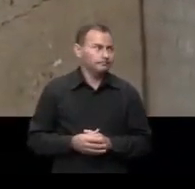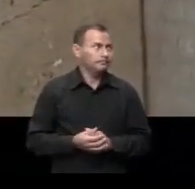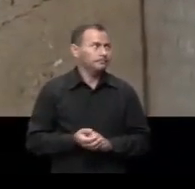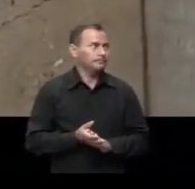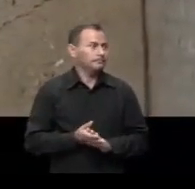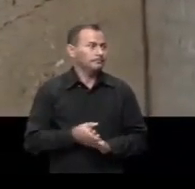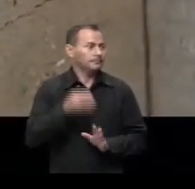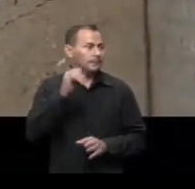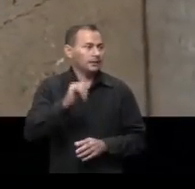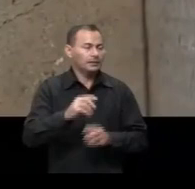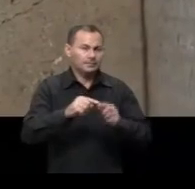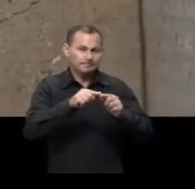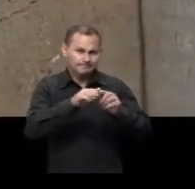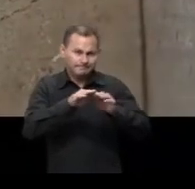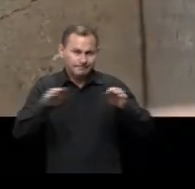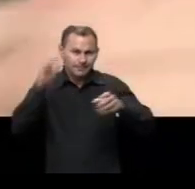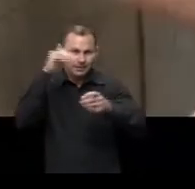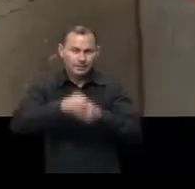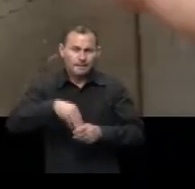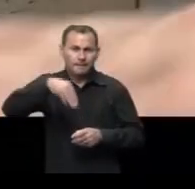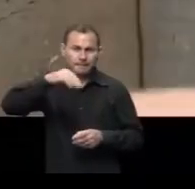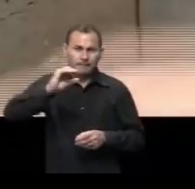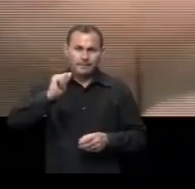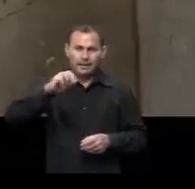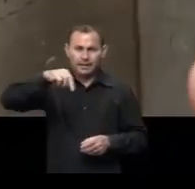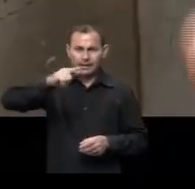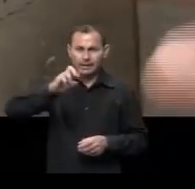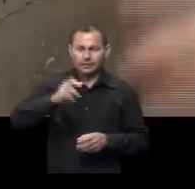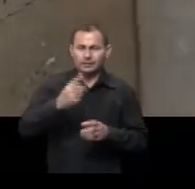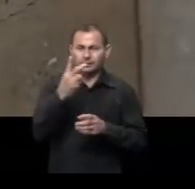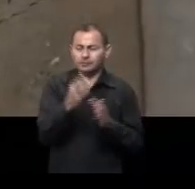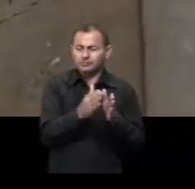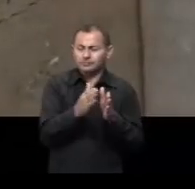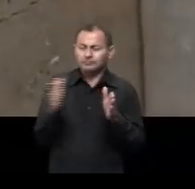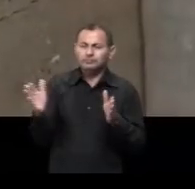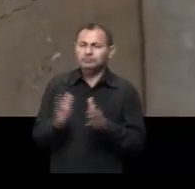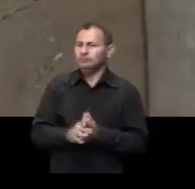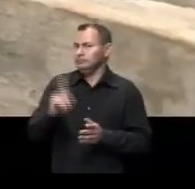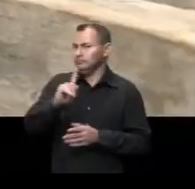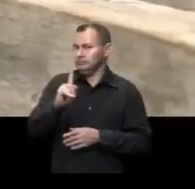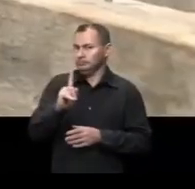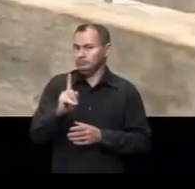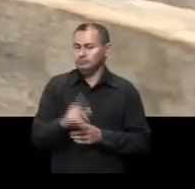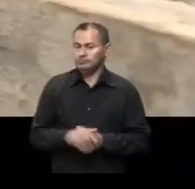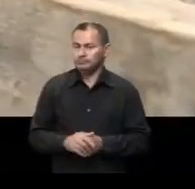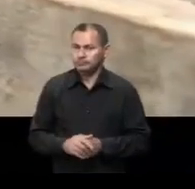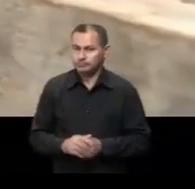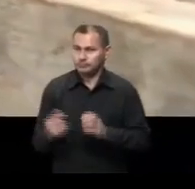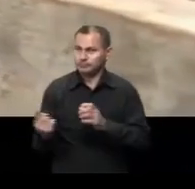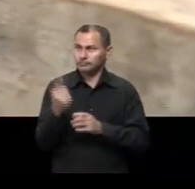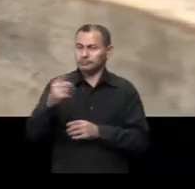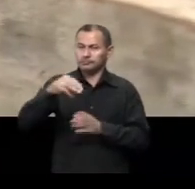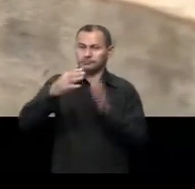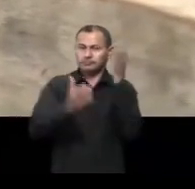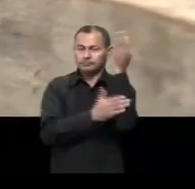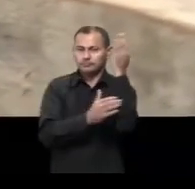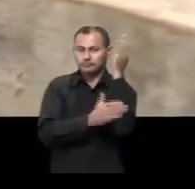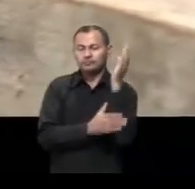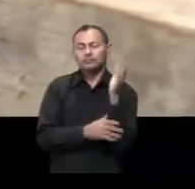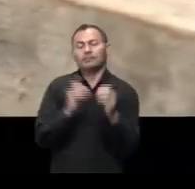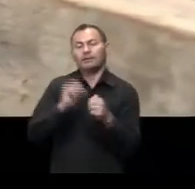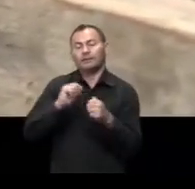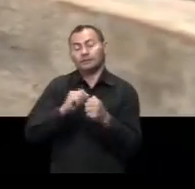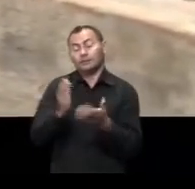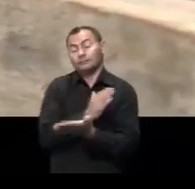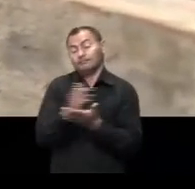Opa, aí, está nivelado. Você colocou a sua mangueira de nível nas duas extremidades, não ficaram na altura da madeira, você